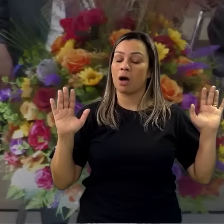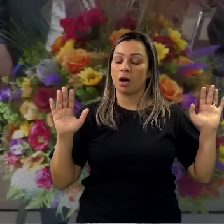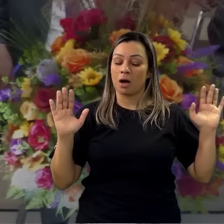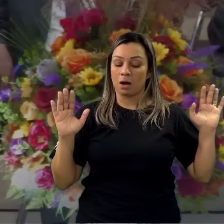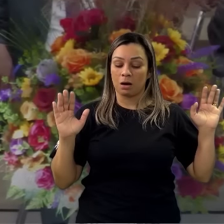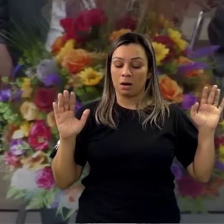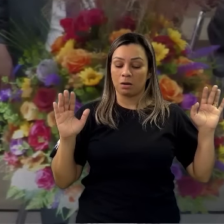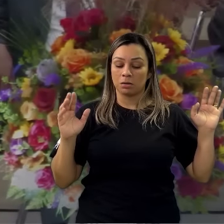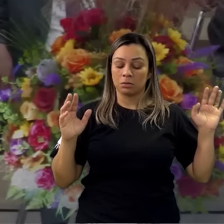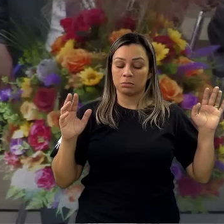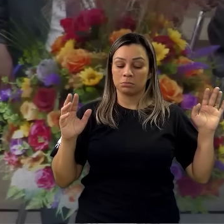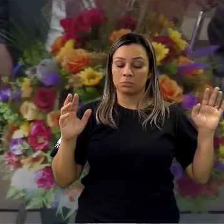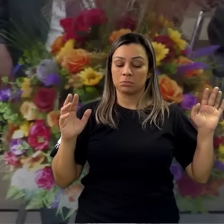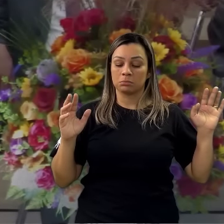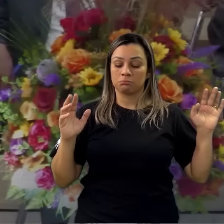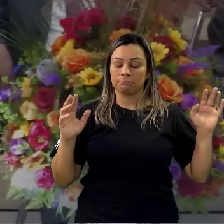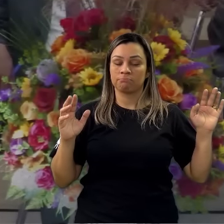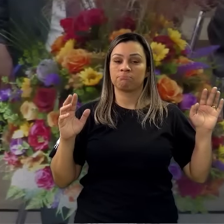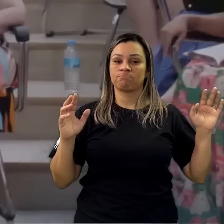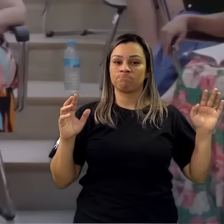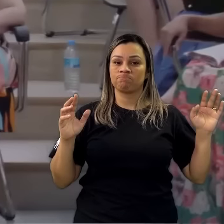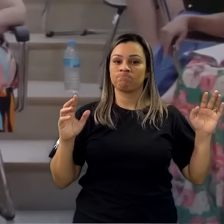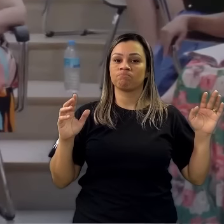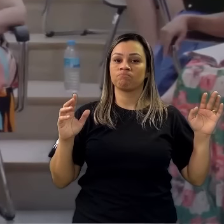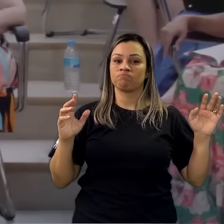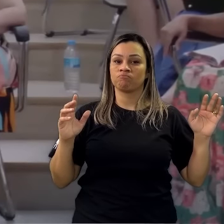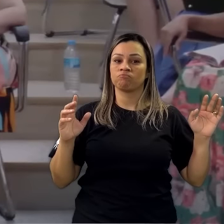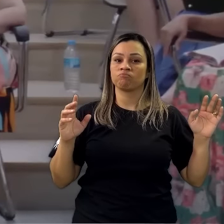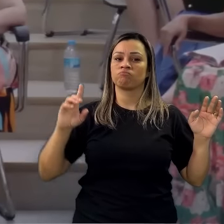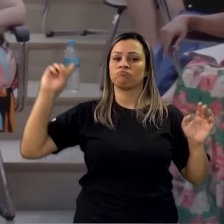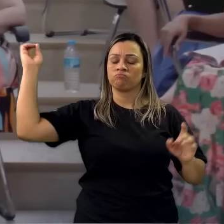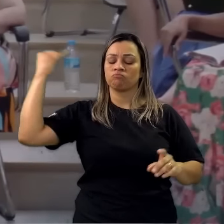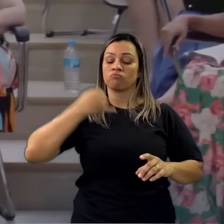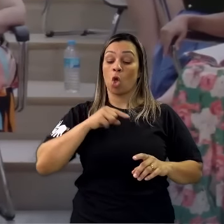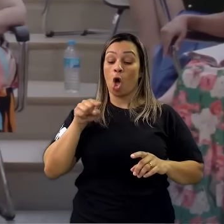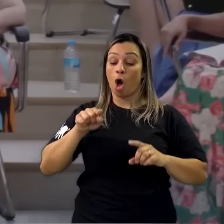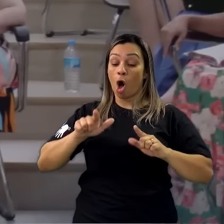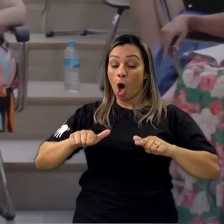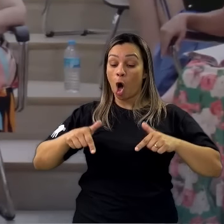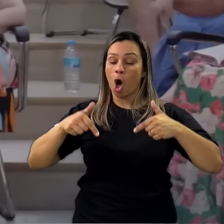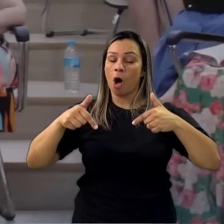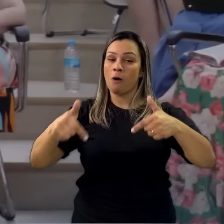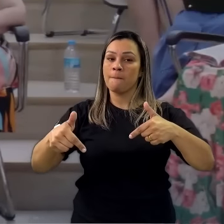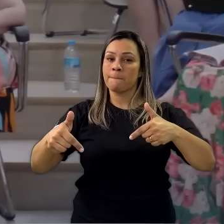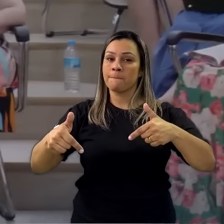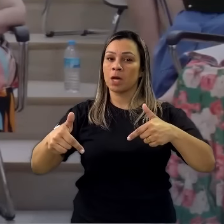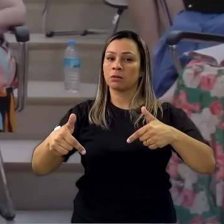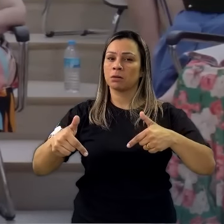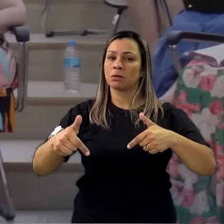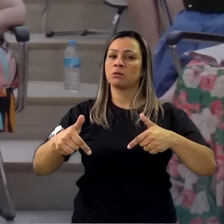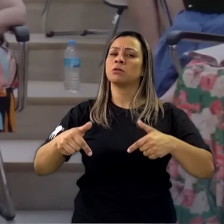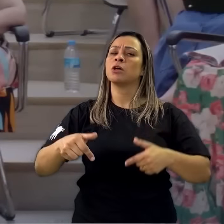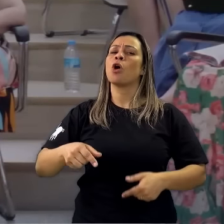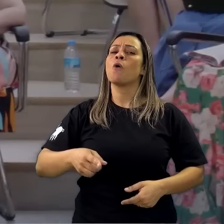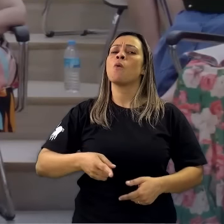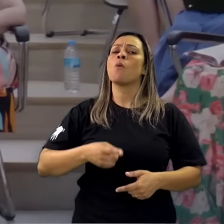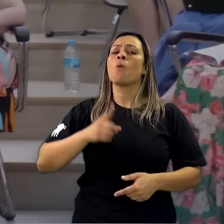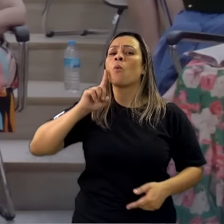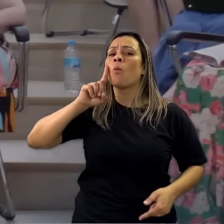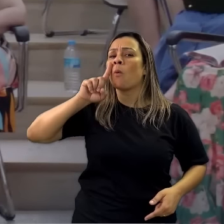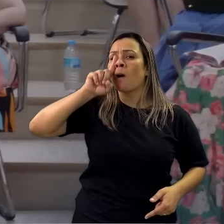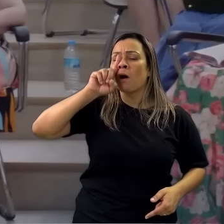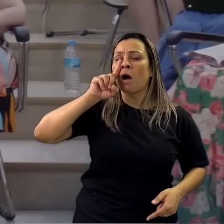e Deus no meu coração falou assim ó Eis aí a grande obra e ai de ti se tu voltar para tua cidade sem falar o